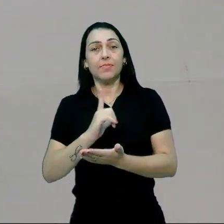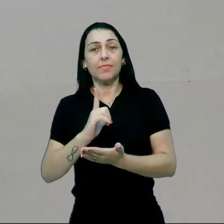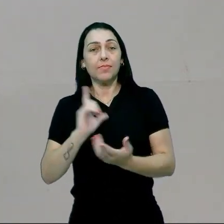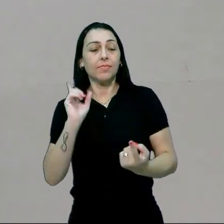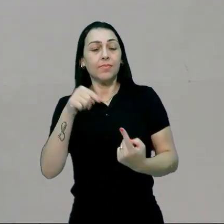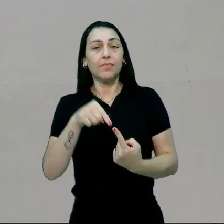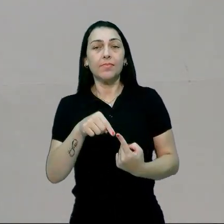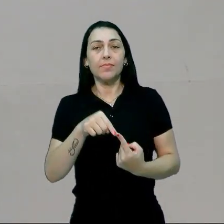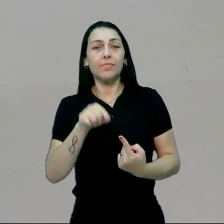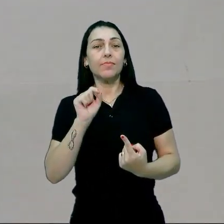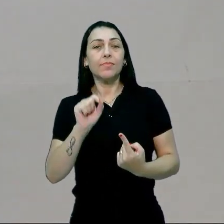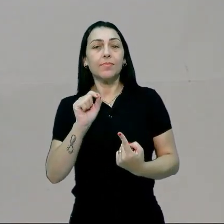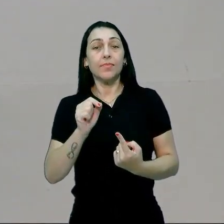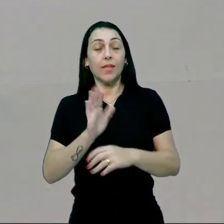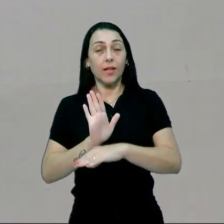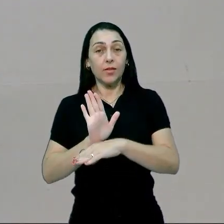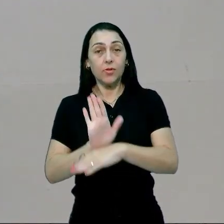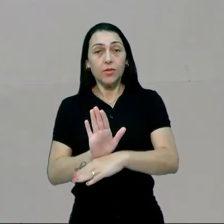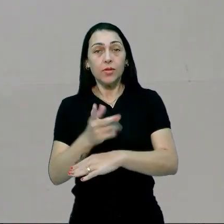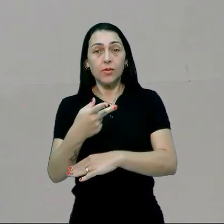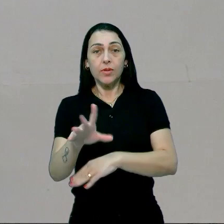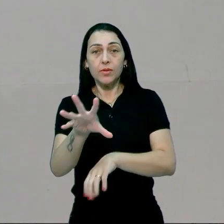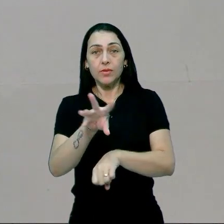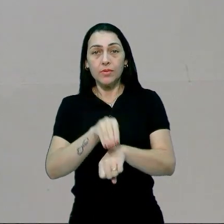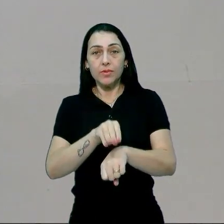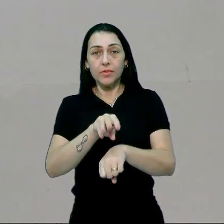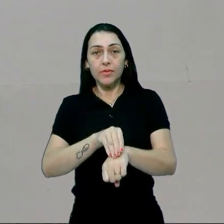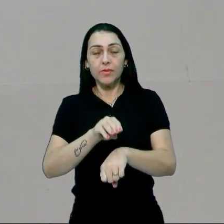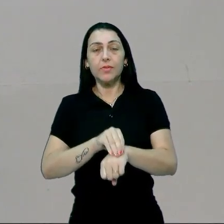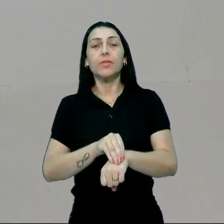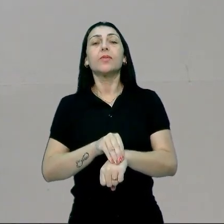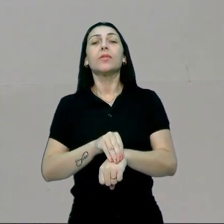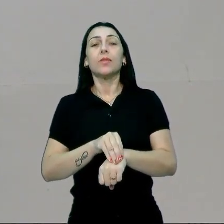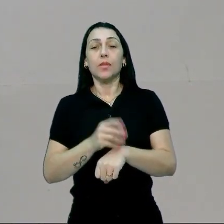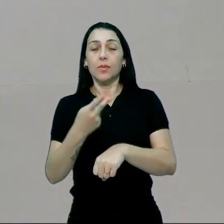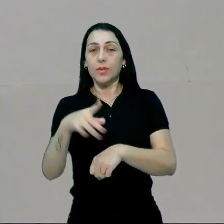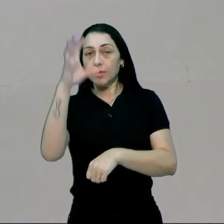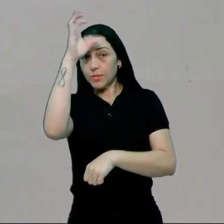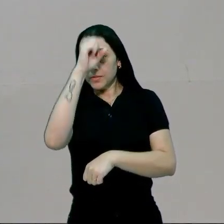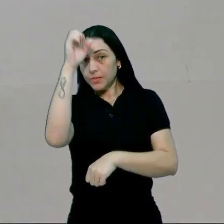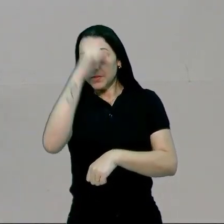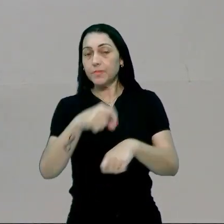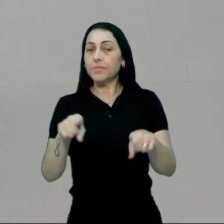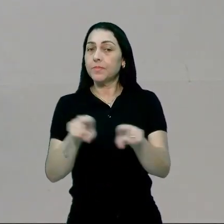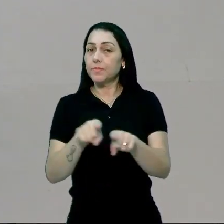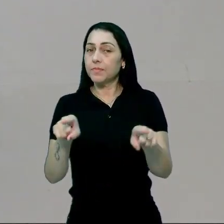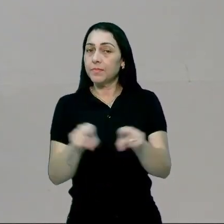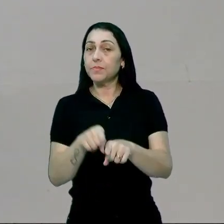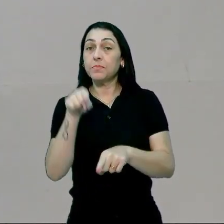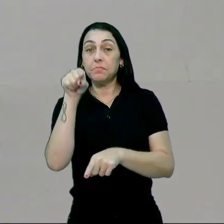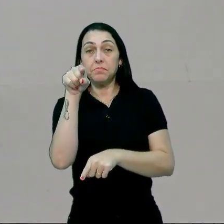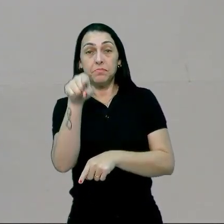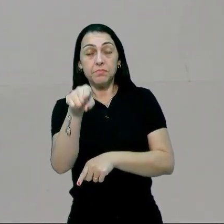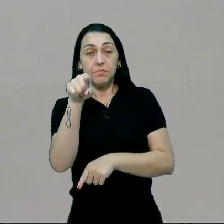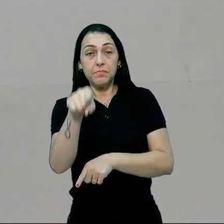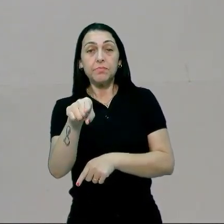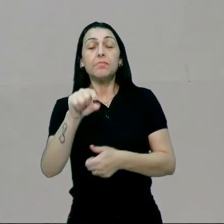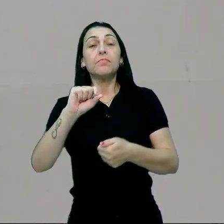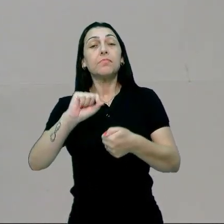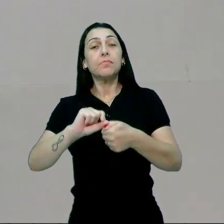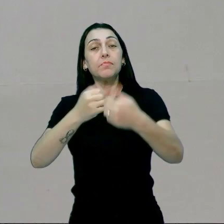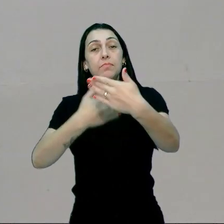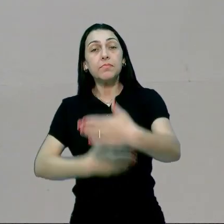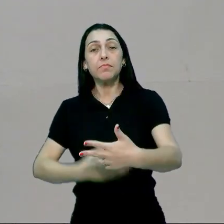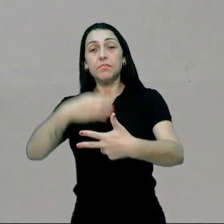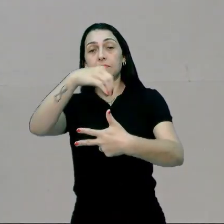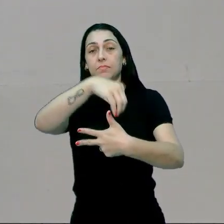como finalidade contribuir com os seus conhecimentos, com o seu aprendizado para você que vai